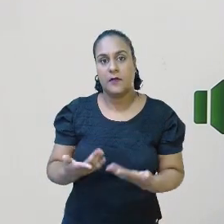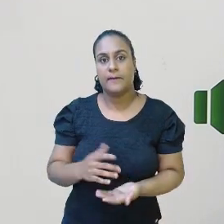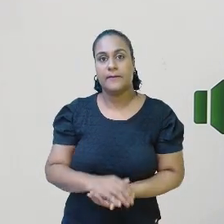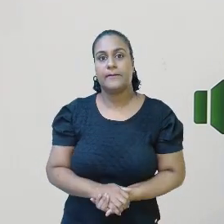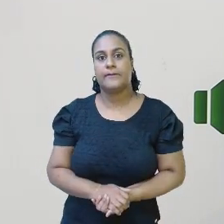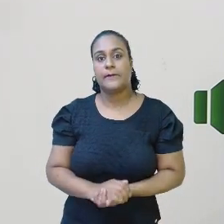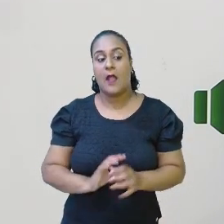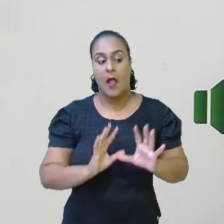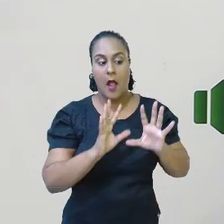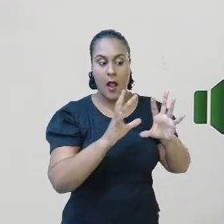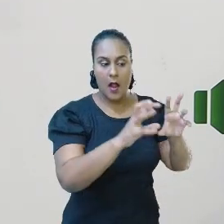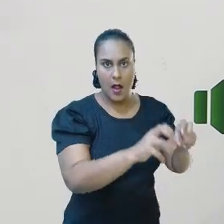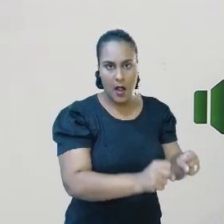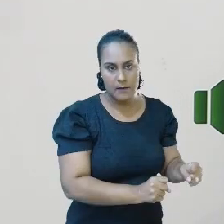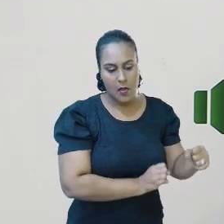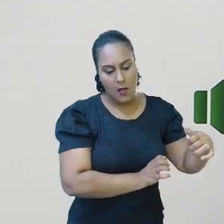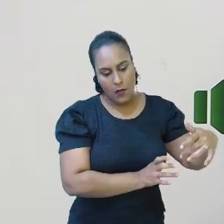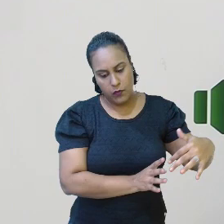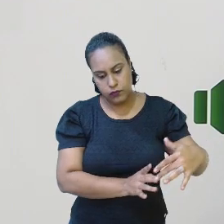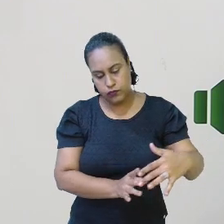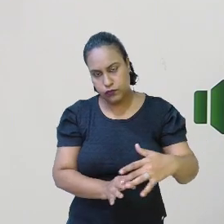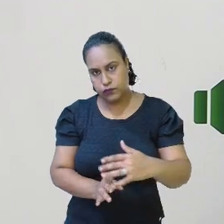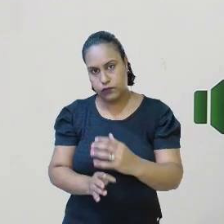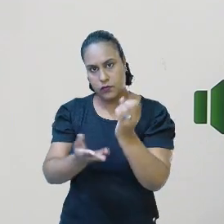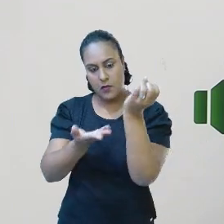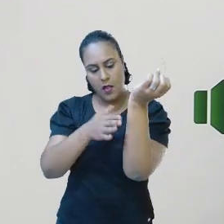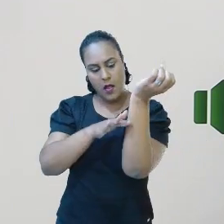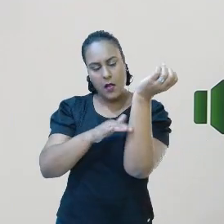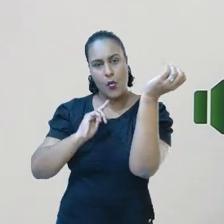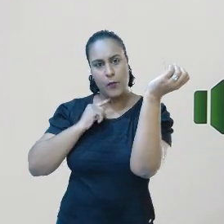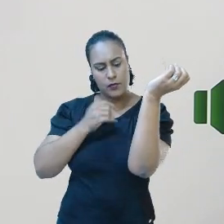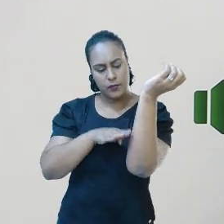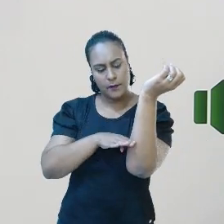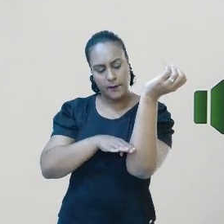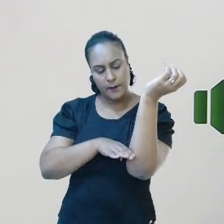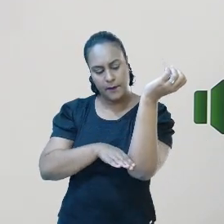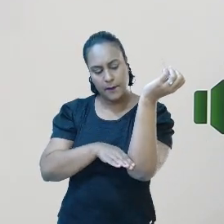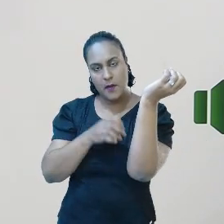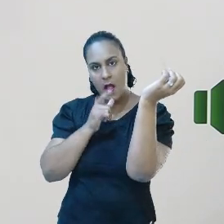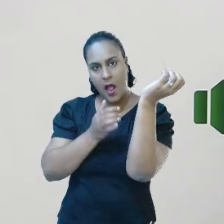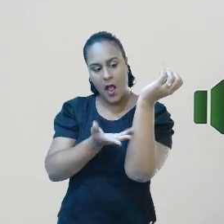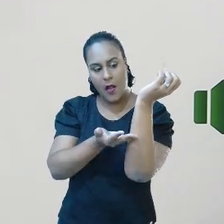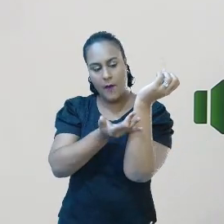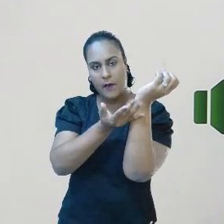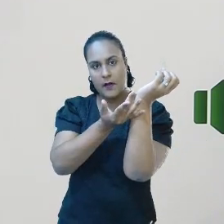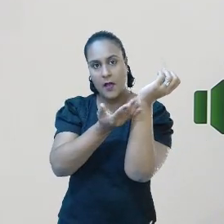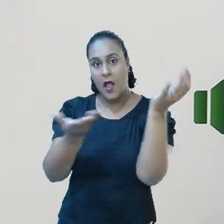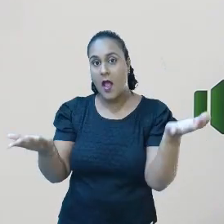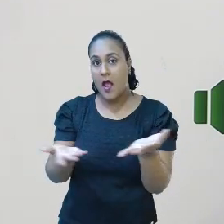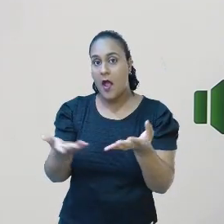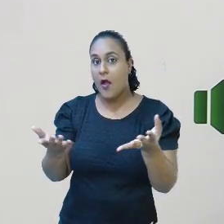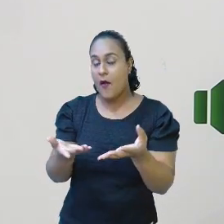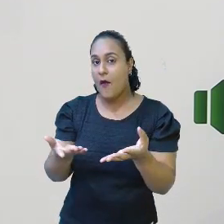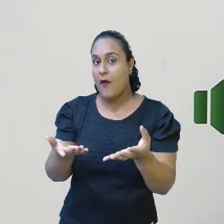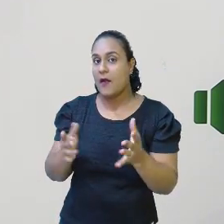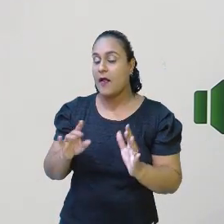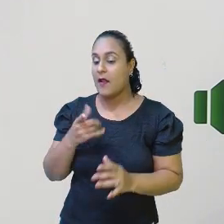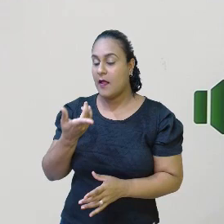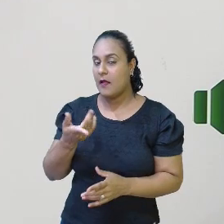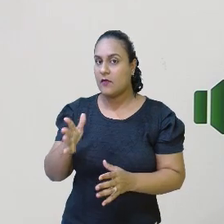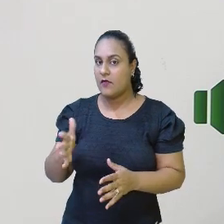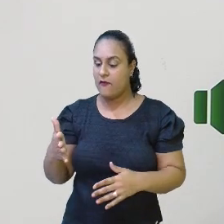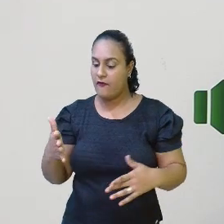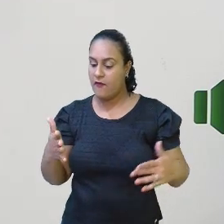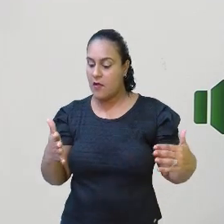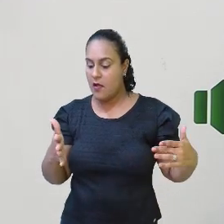gente capta, passa pela decantação e aí ela vai ser filtrada. Quando essa água ela é filtrada,